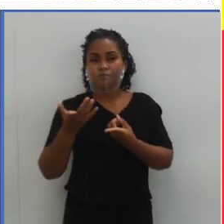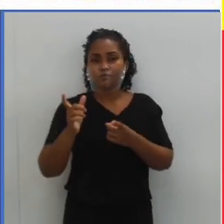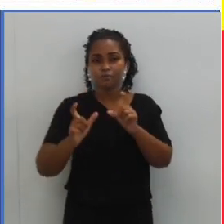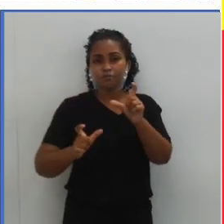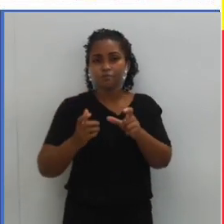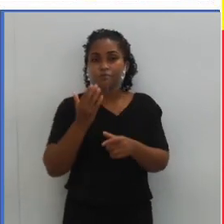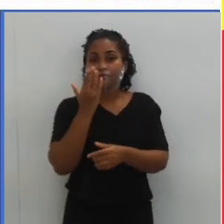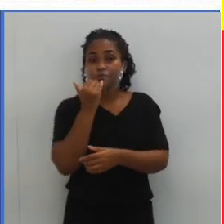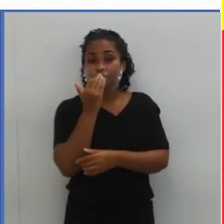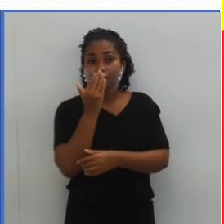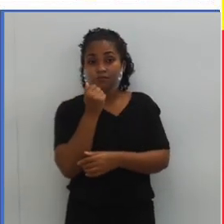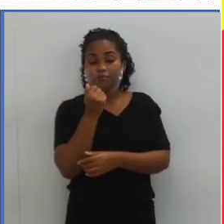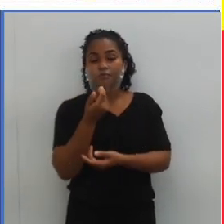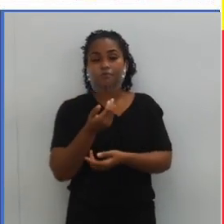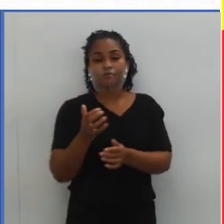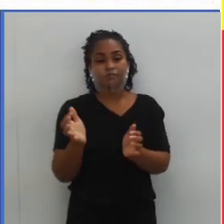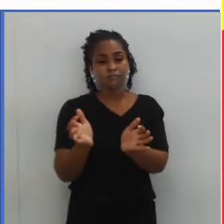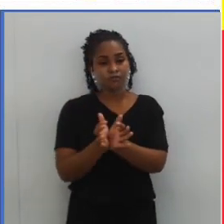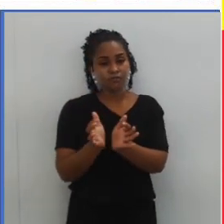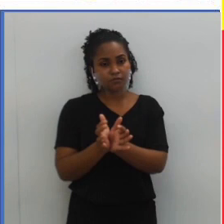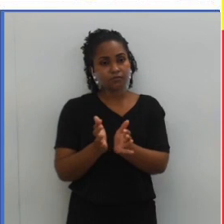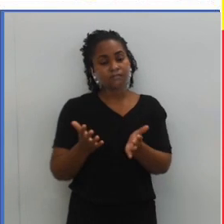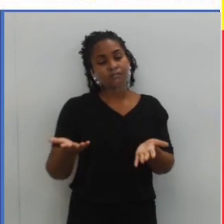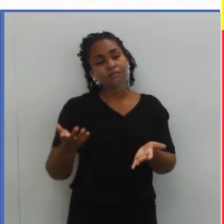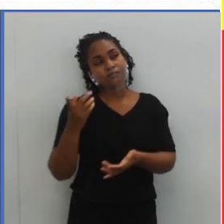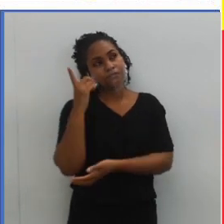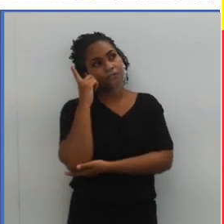alimentação da equipe, né? Porque imagina, às vezes